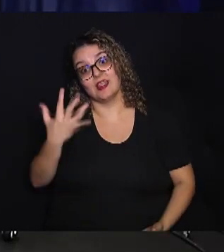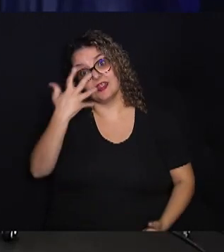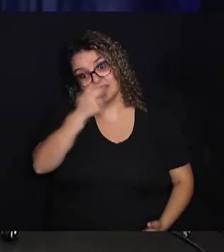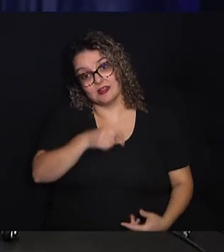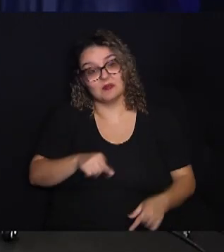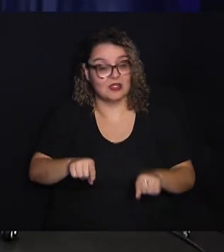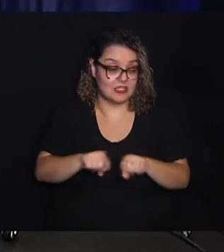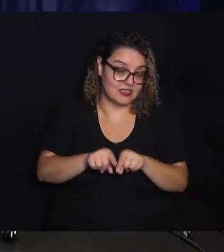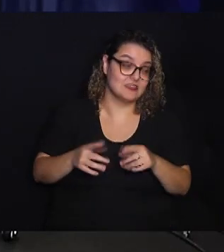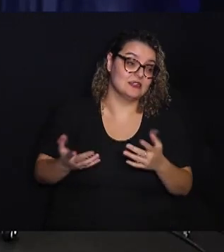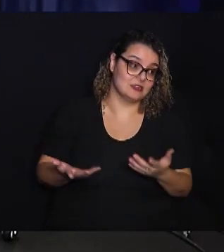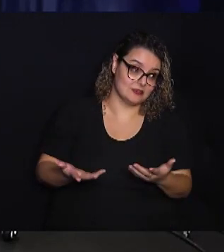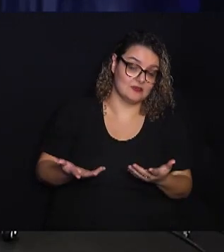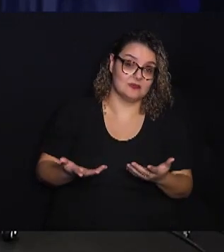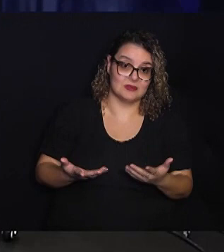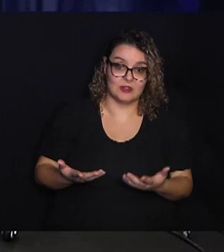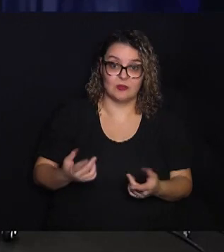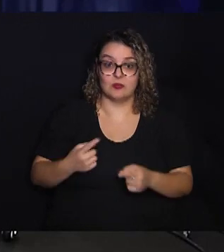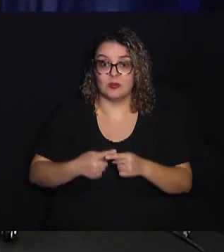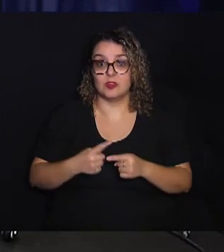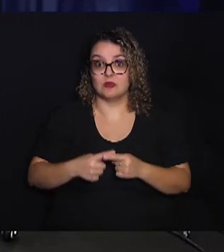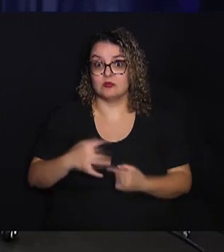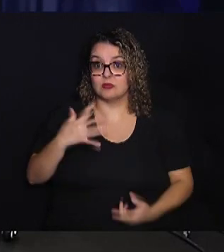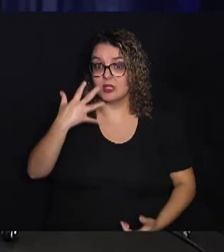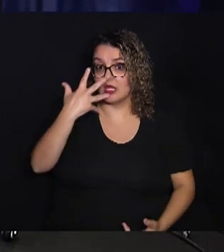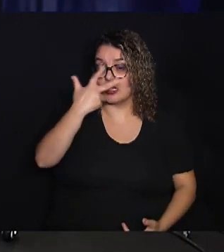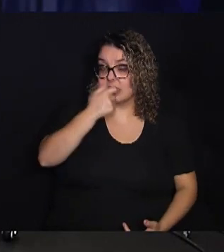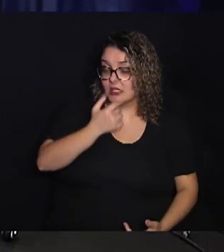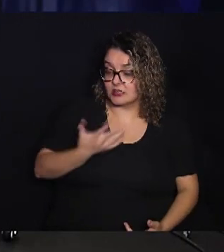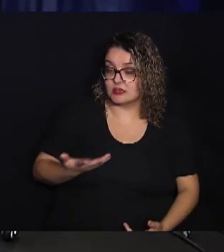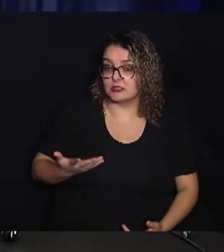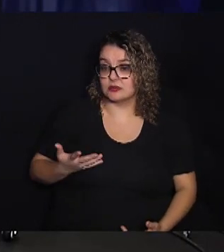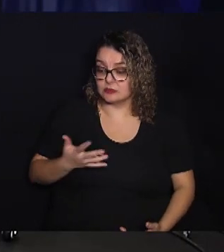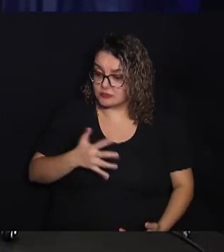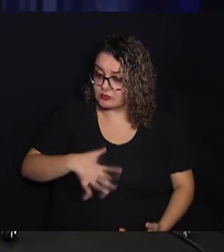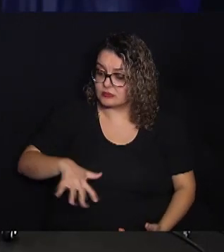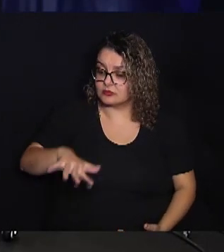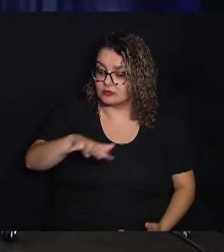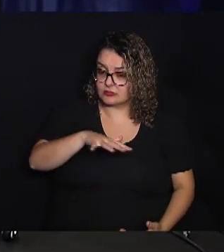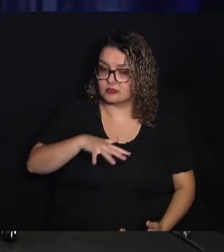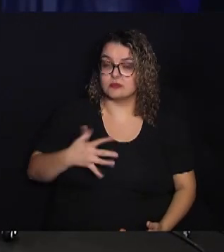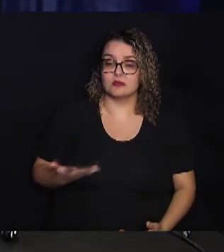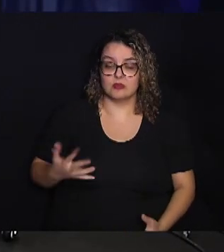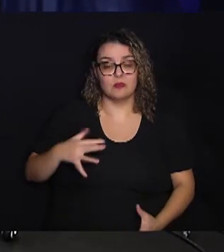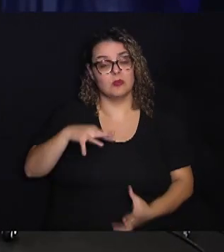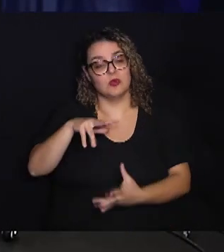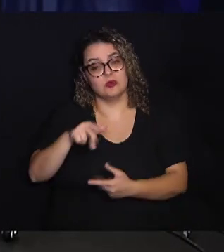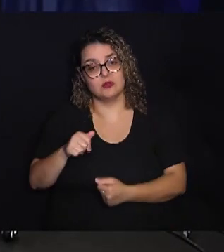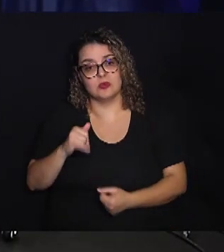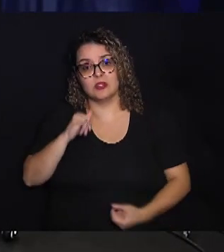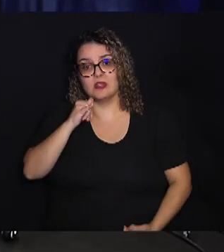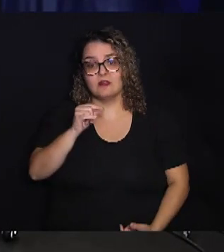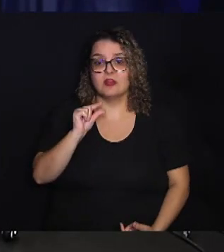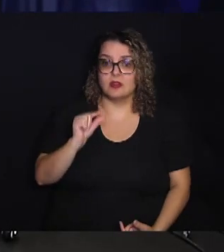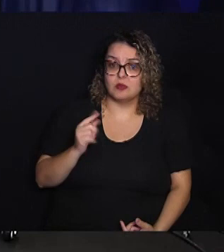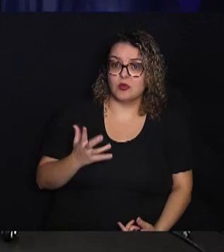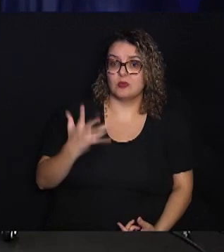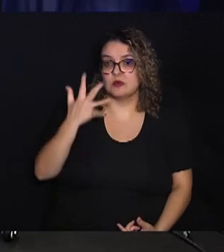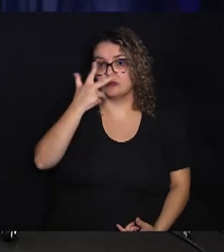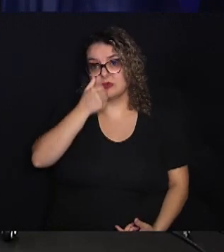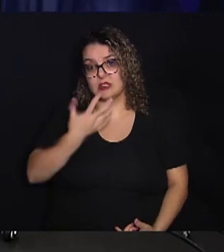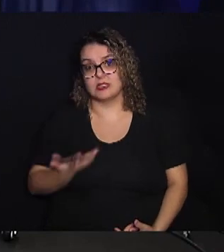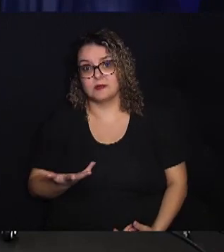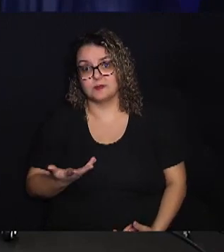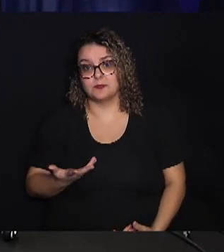porque a beleza, ela está, né, no mundo e às vezes a gente fala pouco da beleza, né? A gente